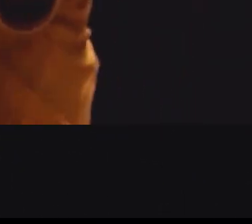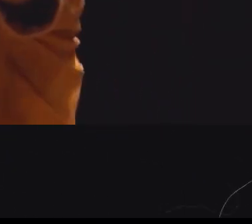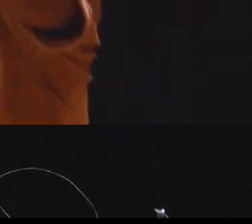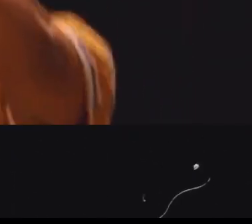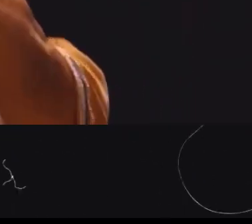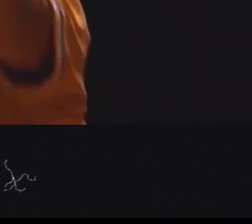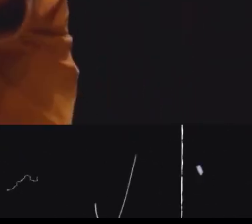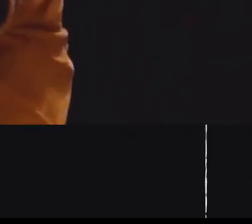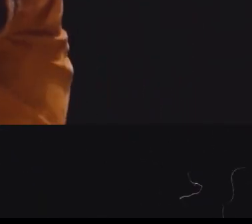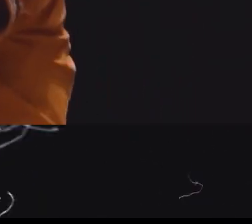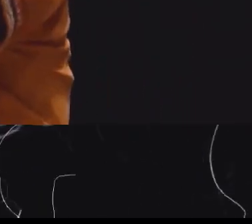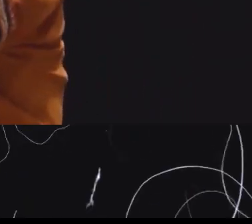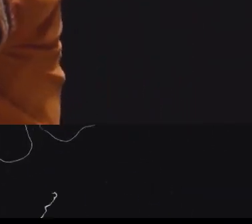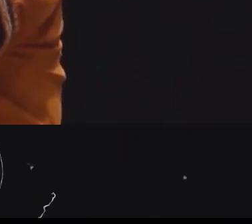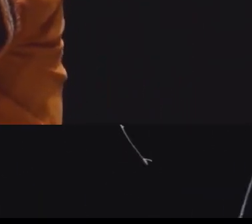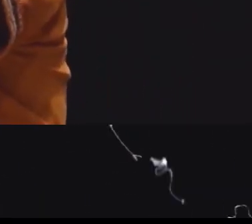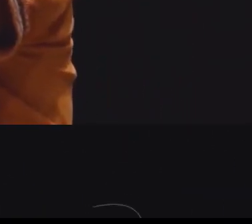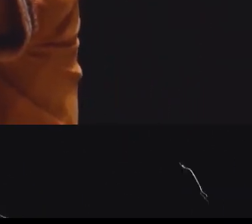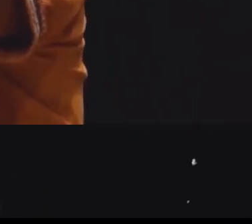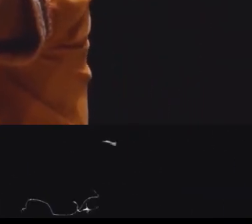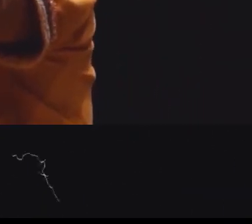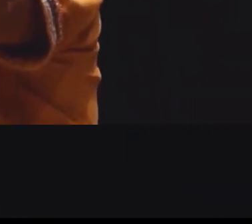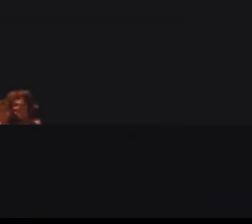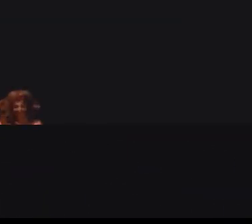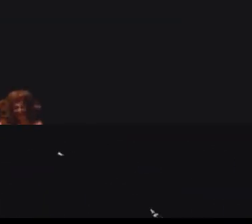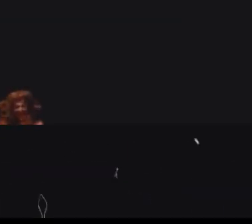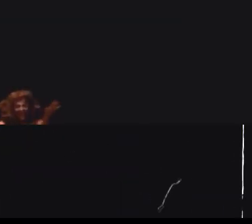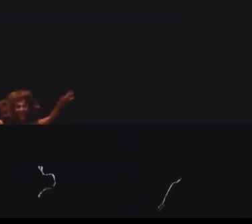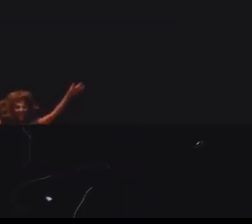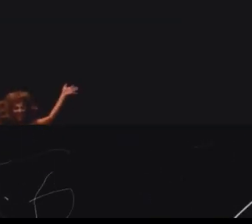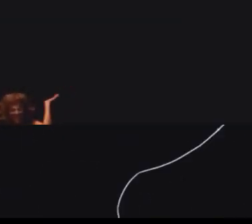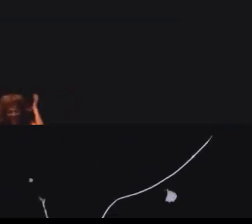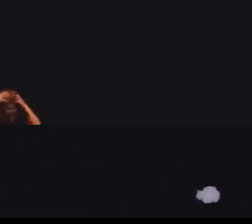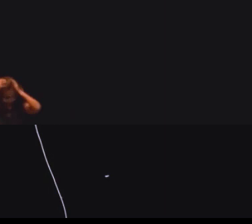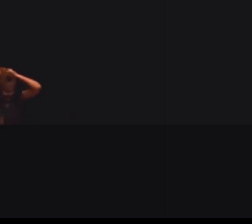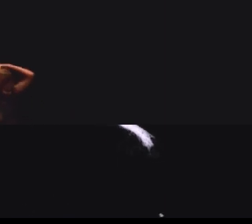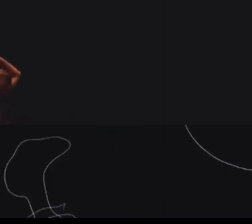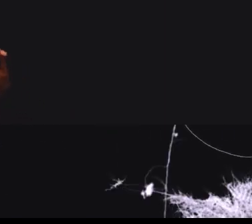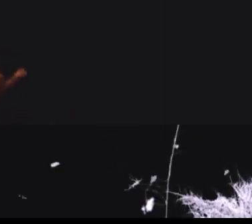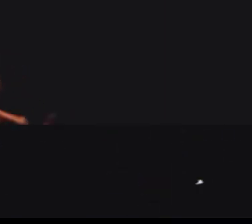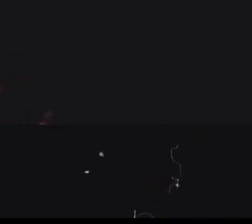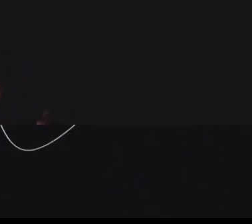No palco, cena do espetáculo Maquinista, 2018.